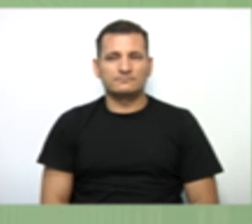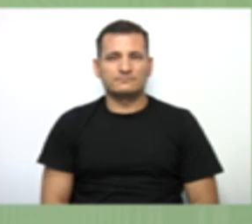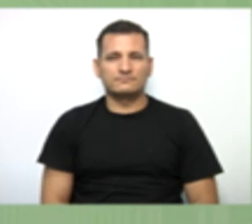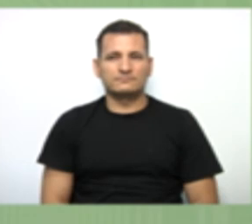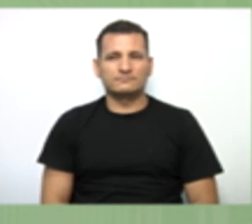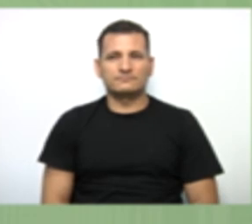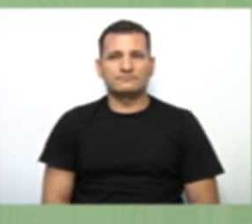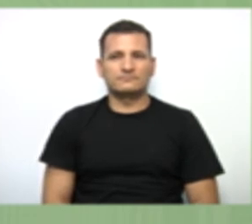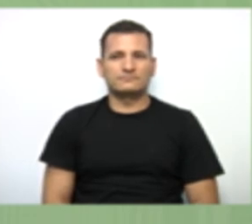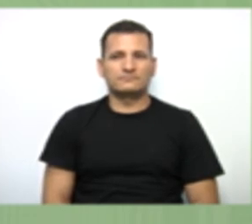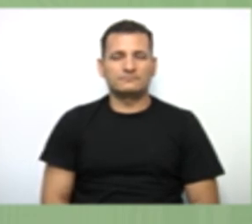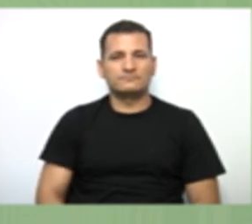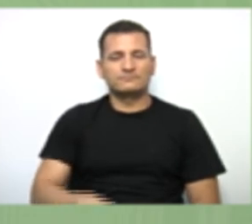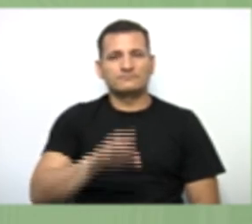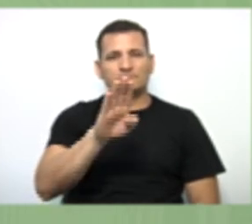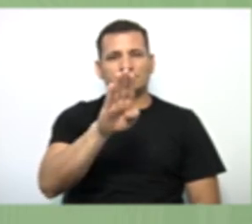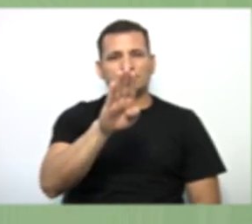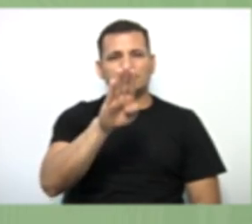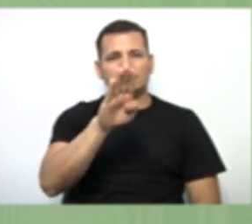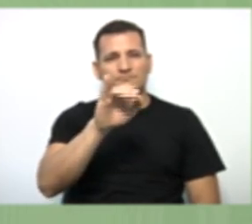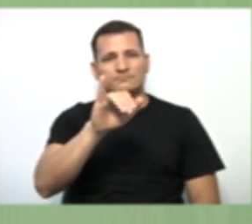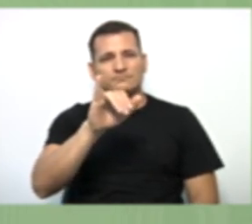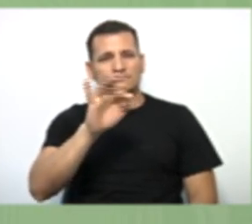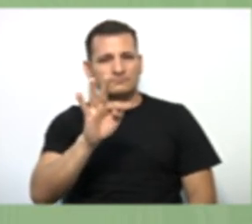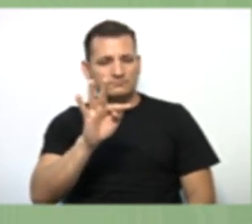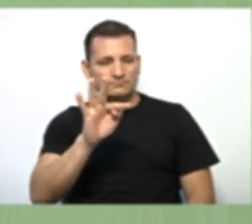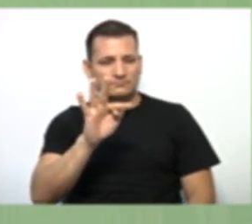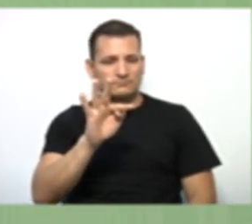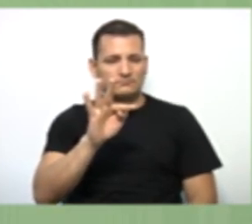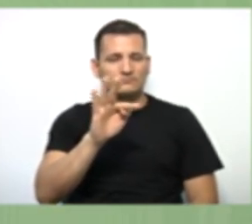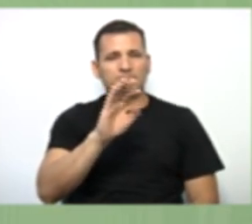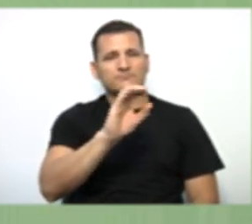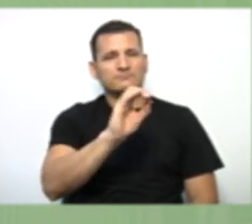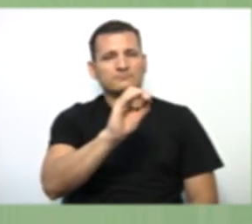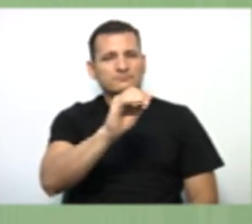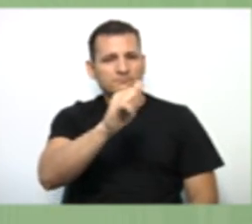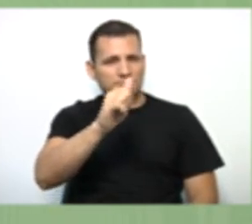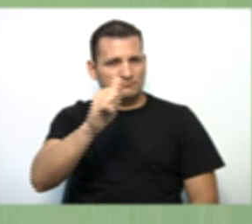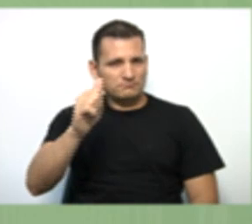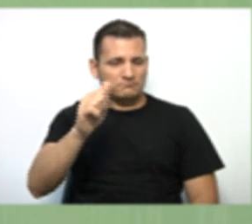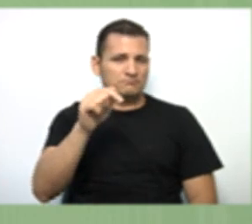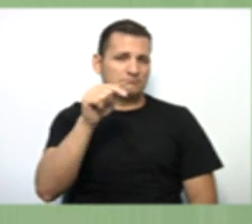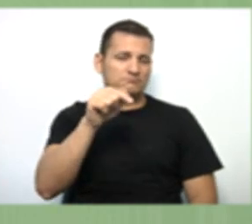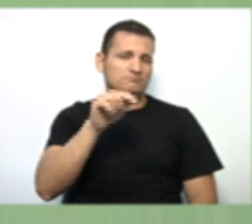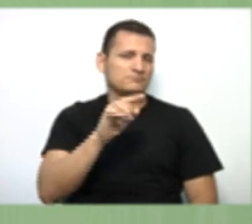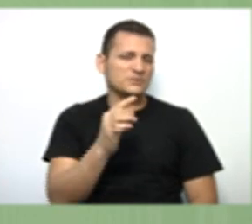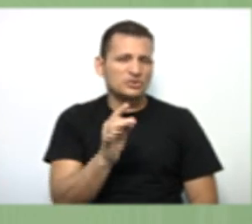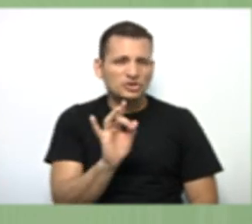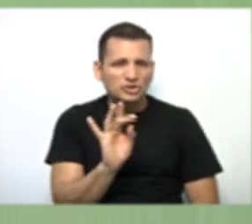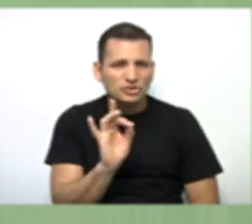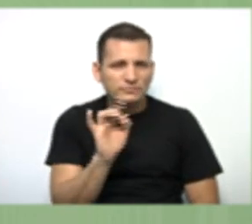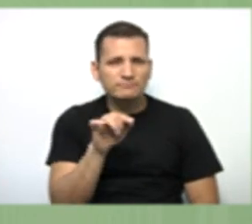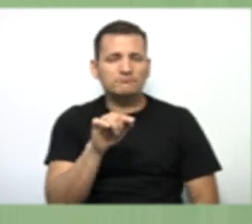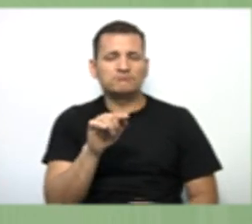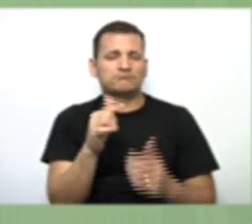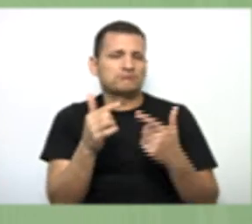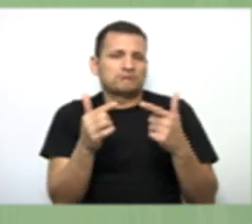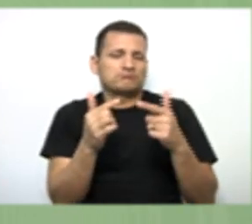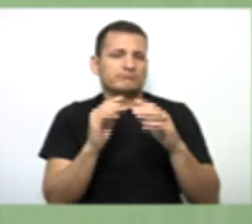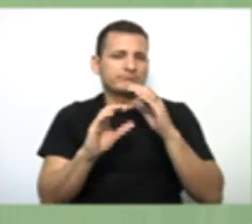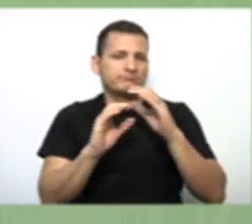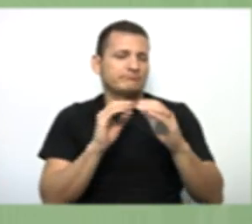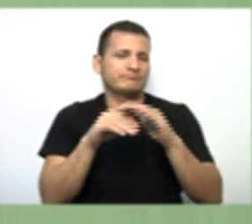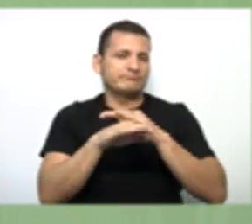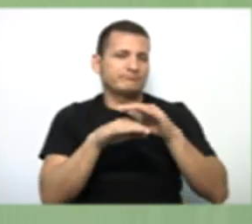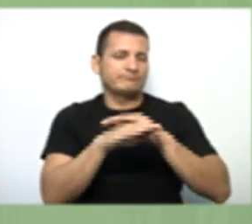O bit, né, sozinho não faz muita diferença quando se trata de comunicação ou armazenamento de informações.